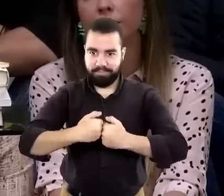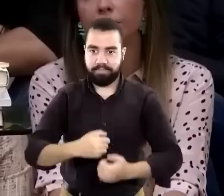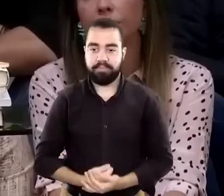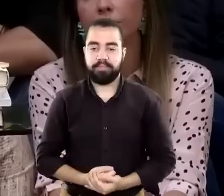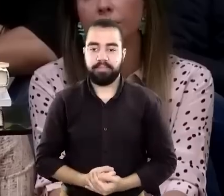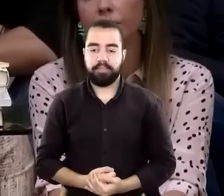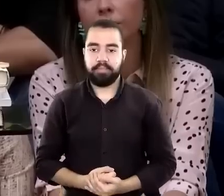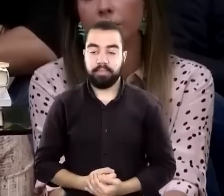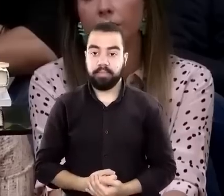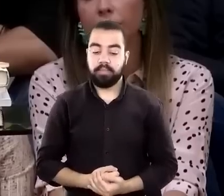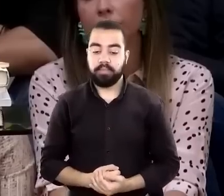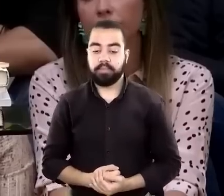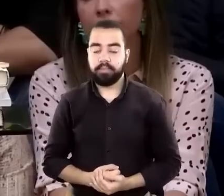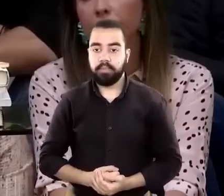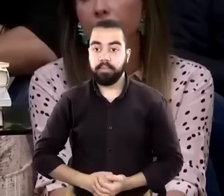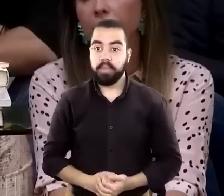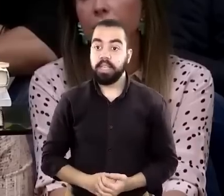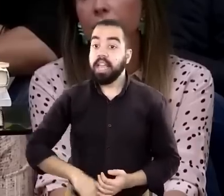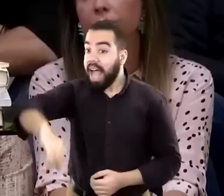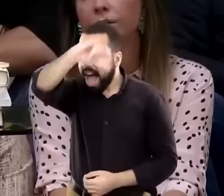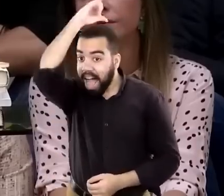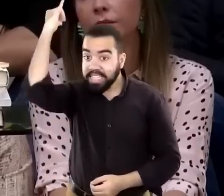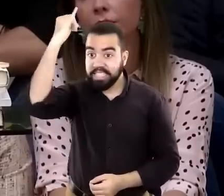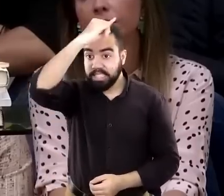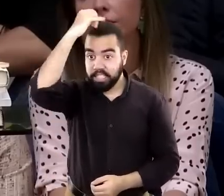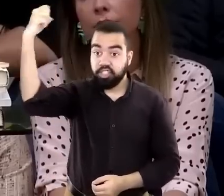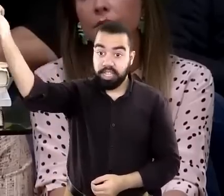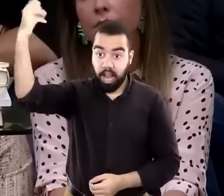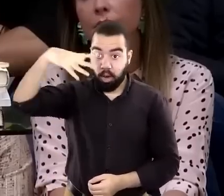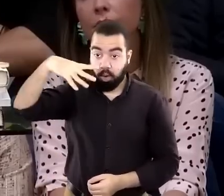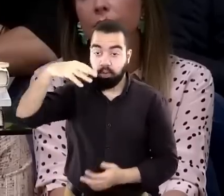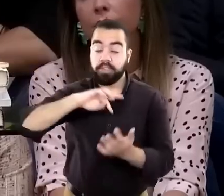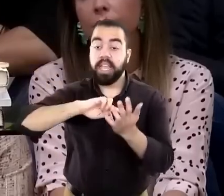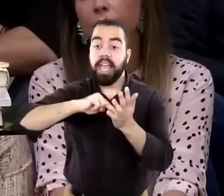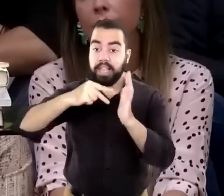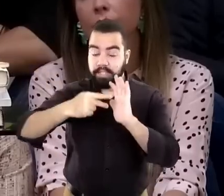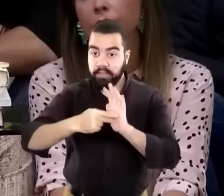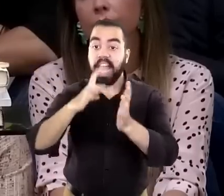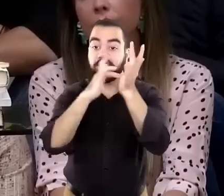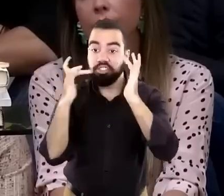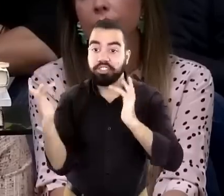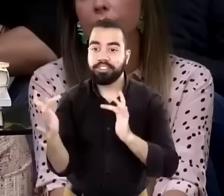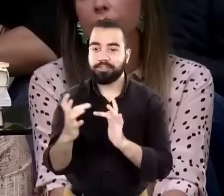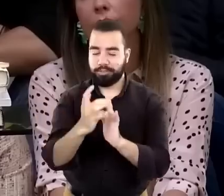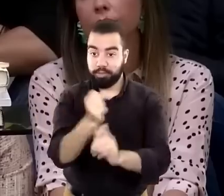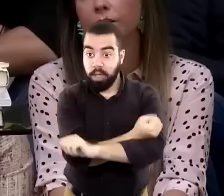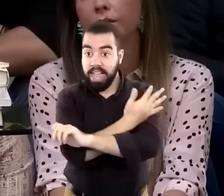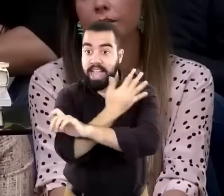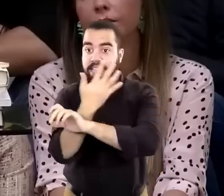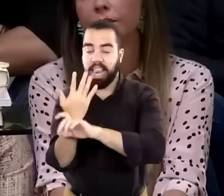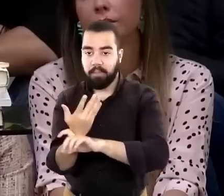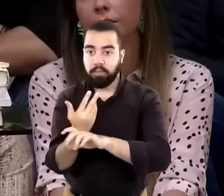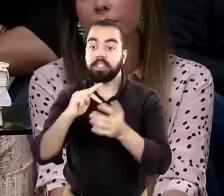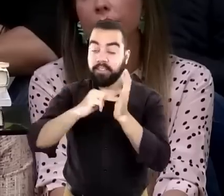símbolo de quê? Primeiramente, é um símbolo de Cristo. Jesus diz: eu sou a luz do mundo. Mas em segundo lugar, esse candelabro é um